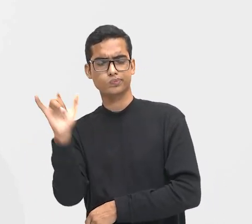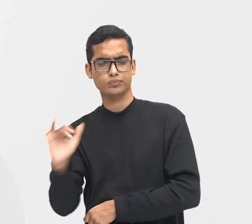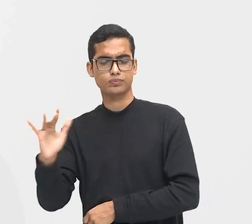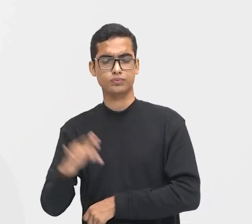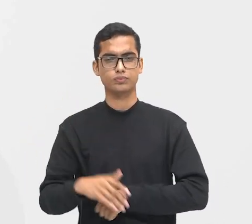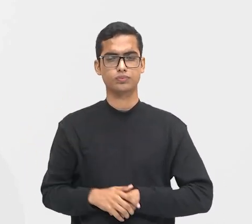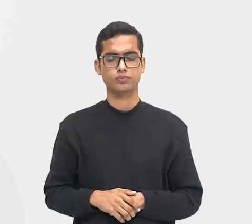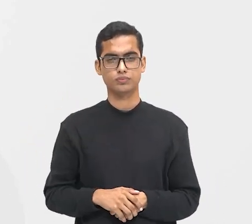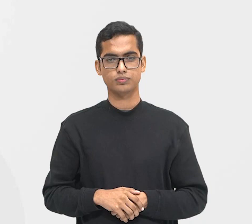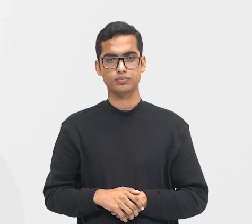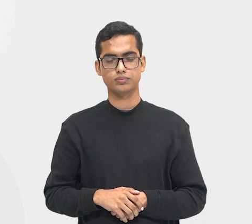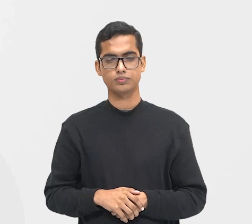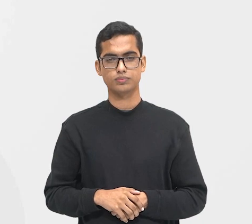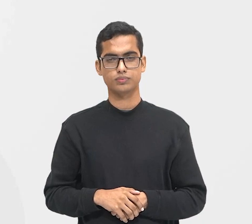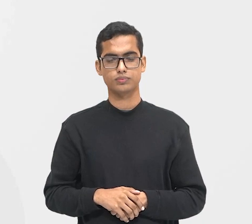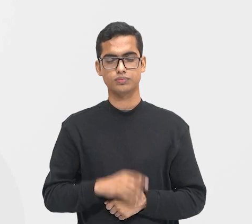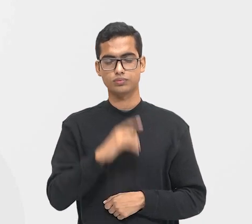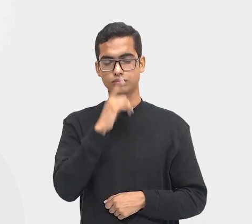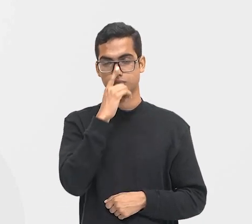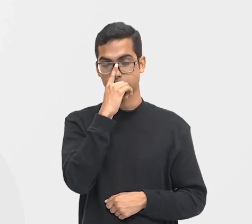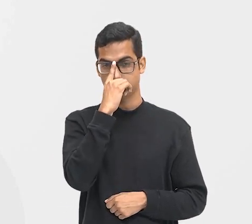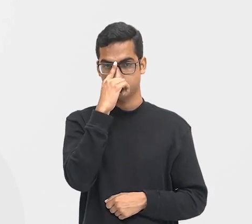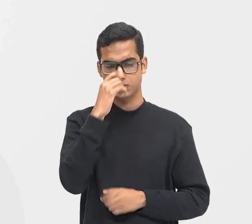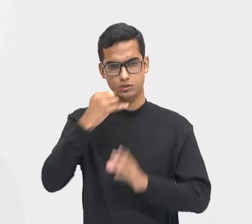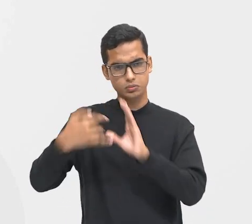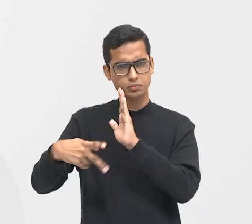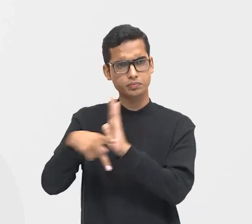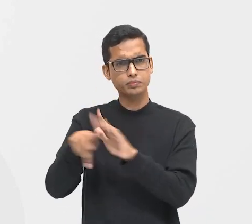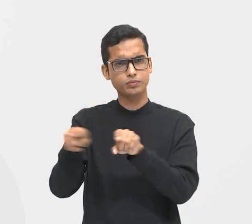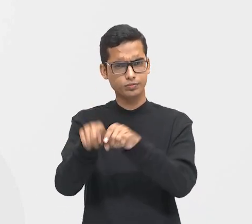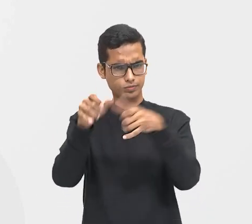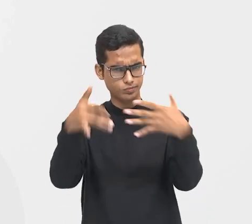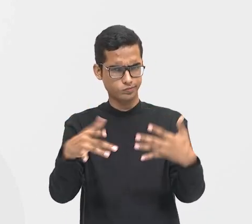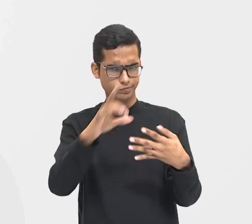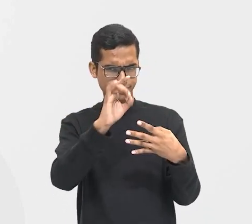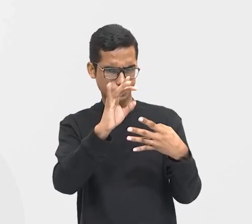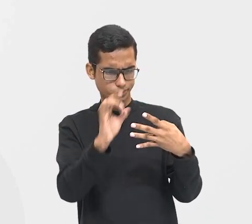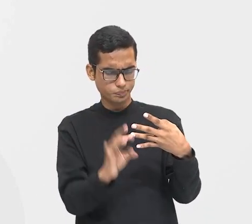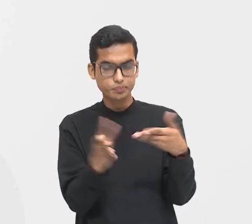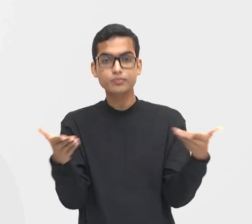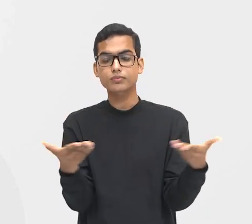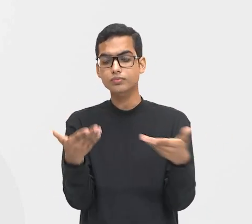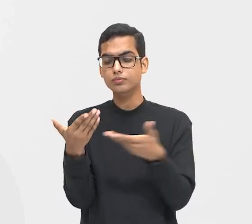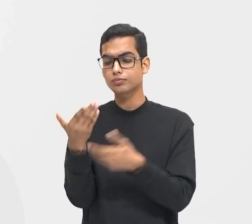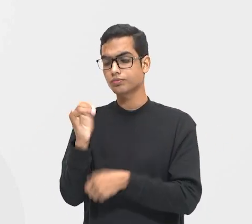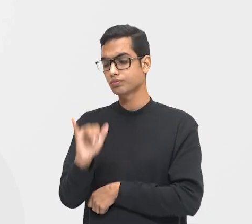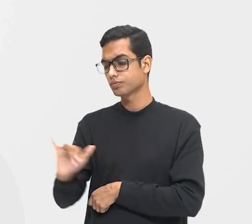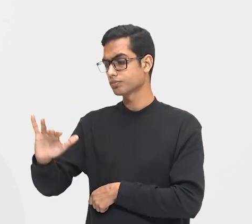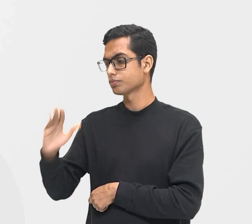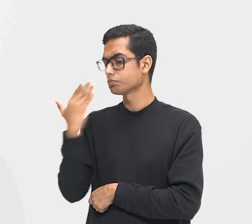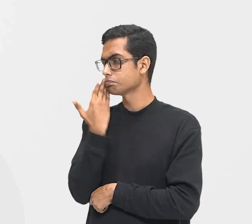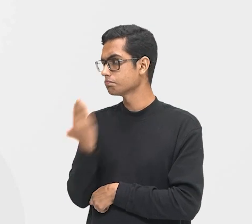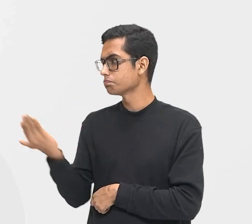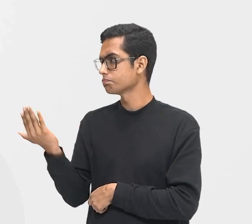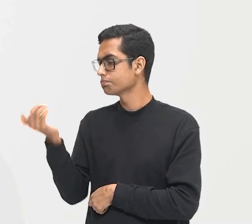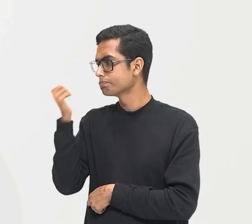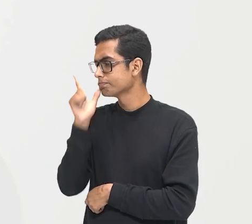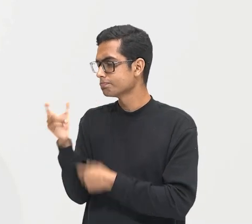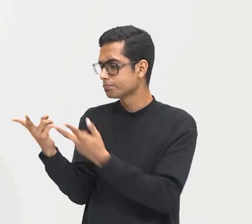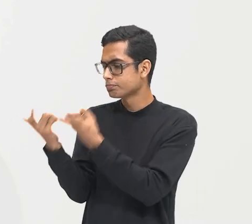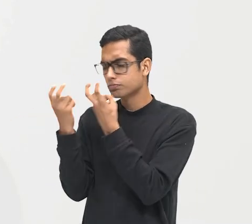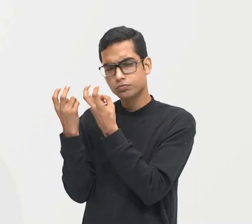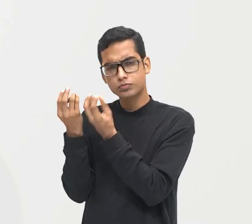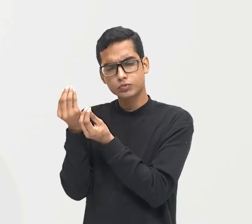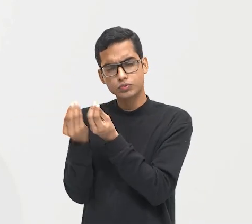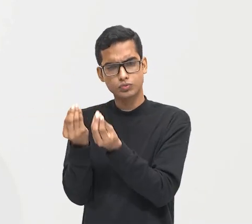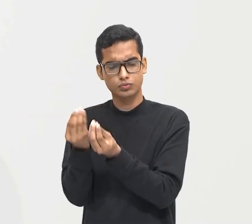trouxe as características, né, a gente falou sobre cada uma delas, e agora na nossa imagem a gente consegue observar um pouco